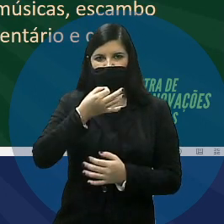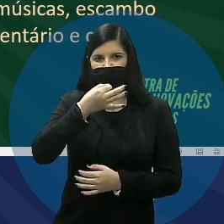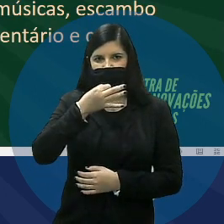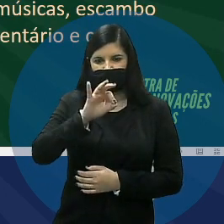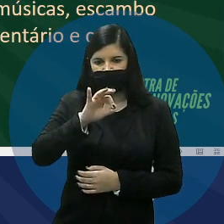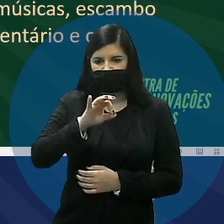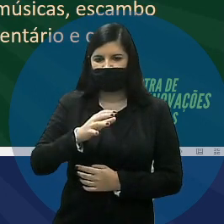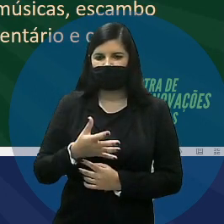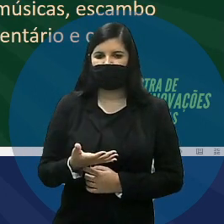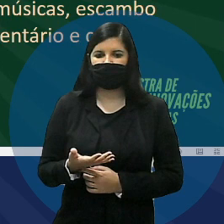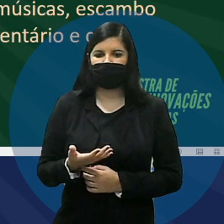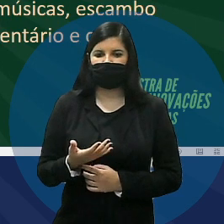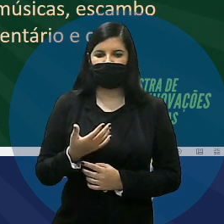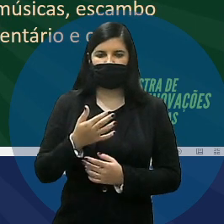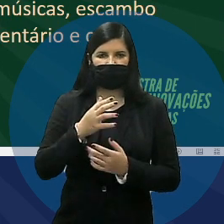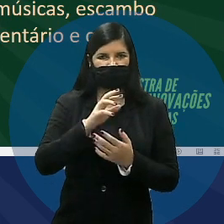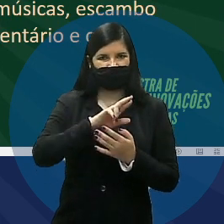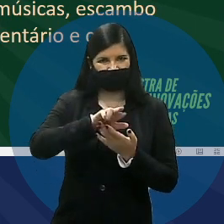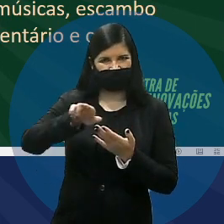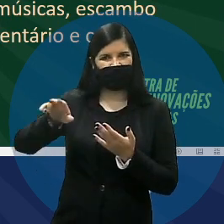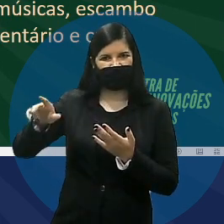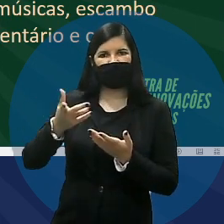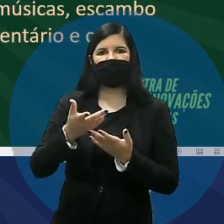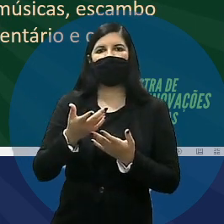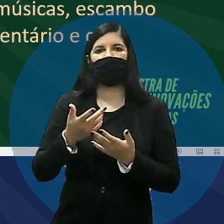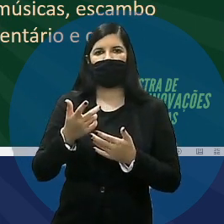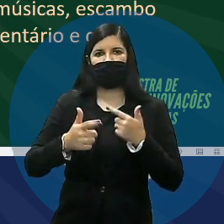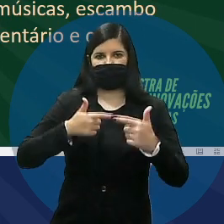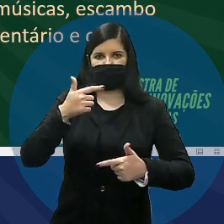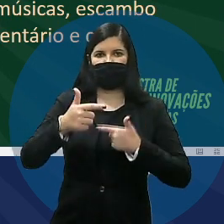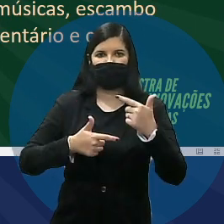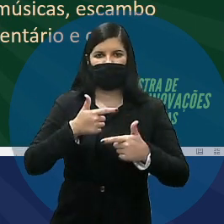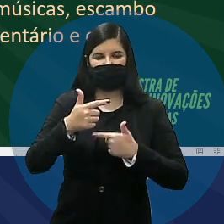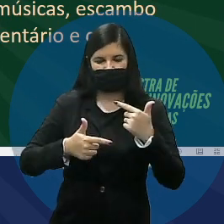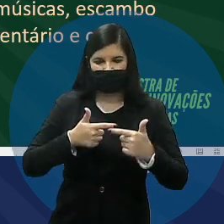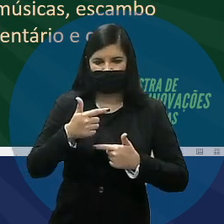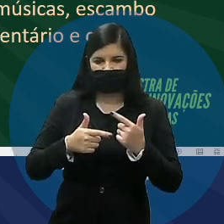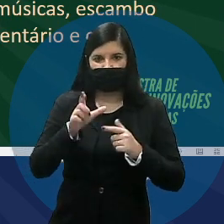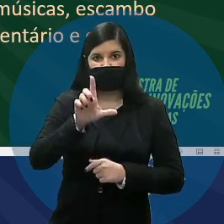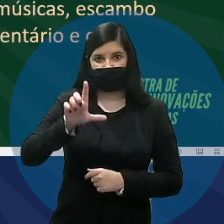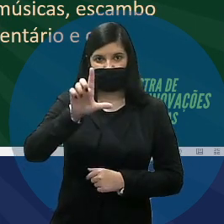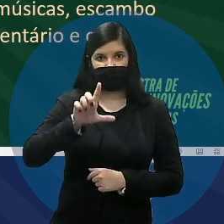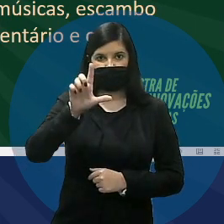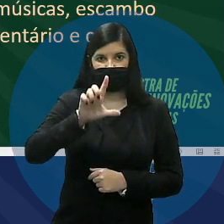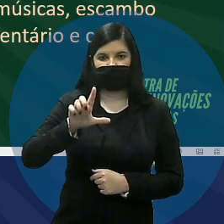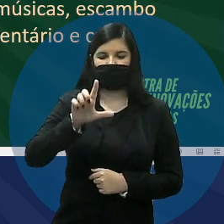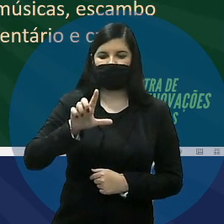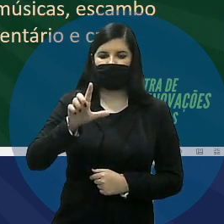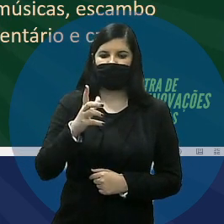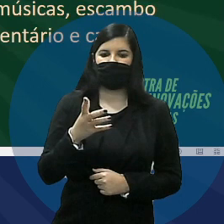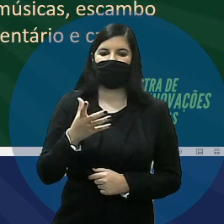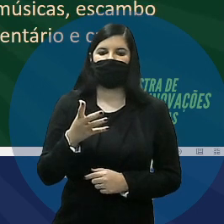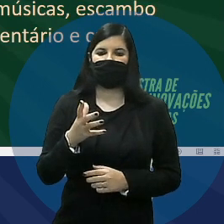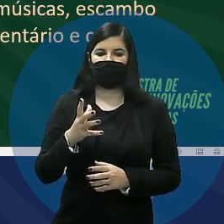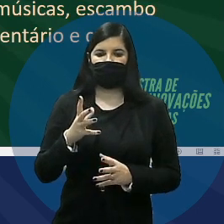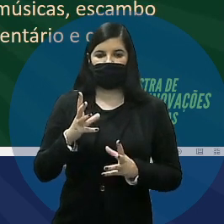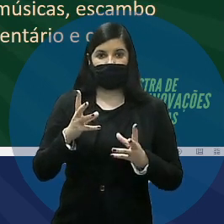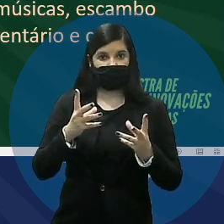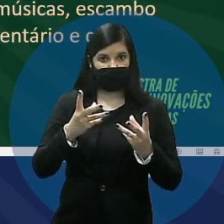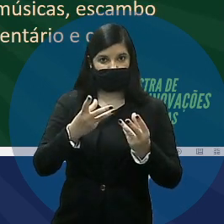críticas. A gente procurou trabalhar todas as variantes da literatura, da